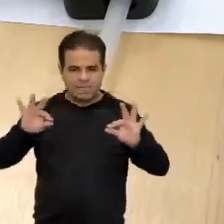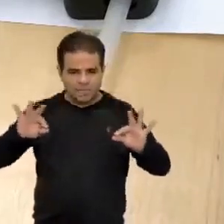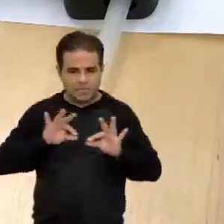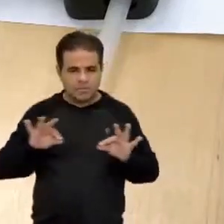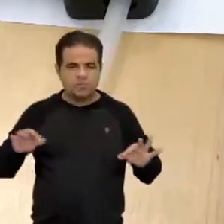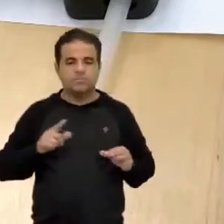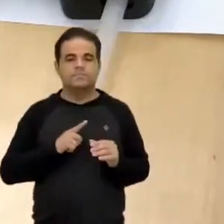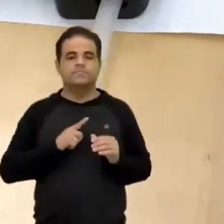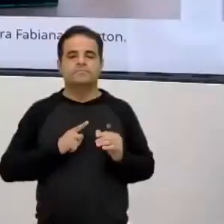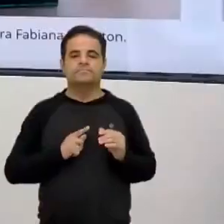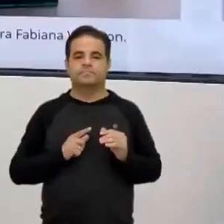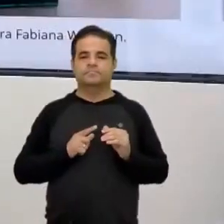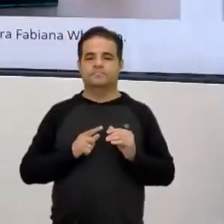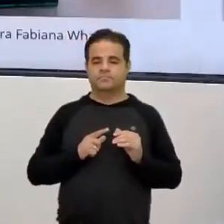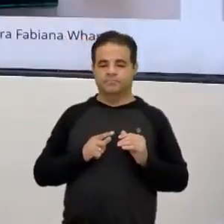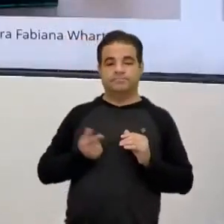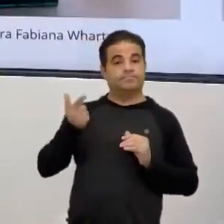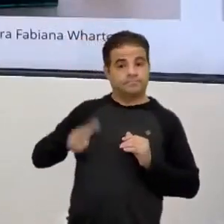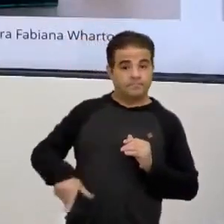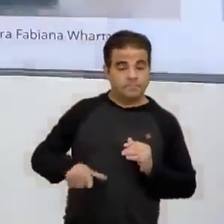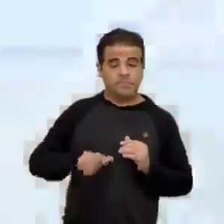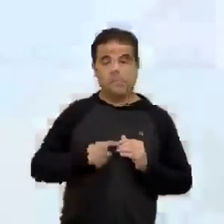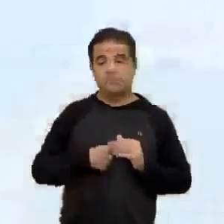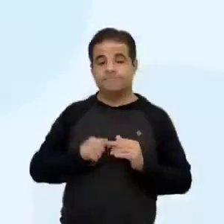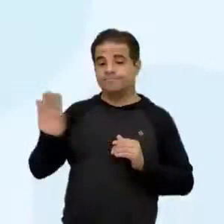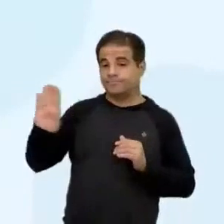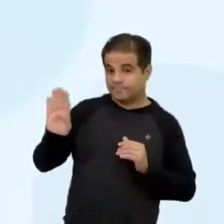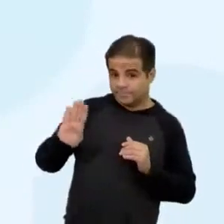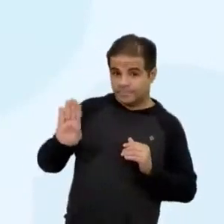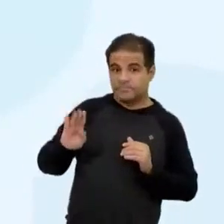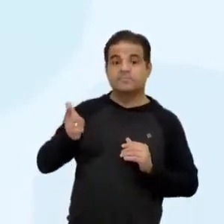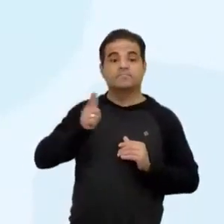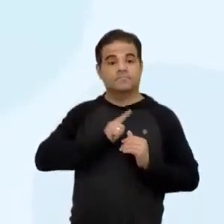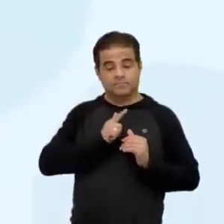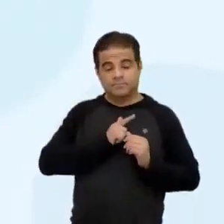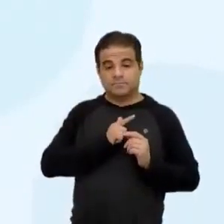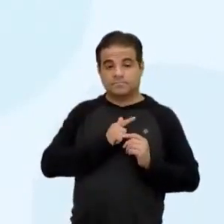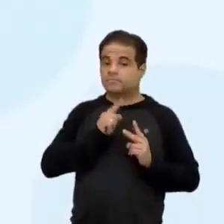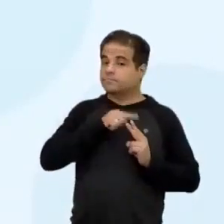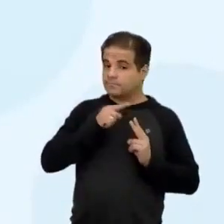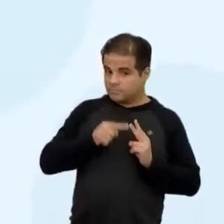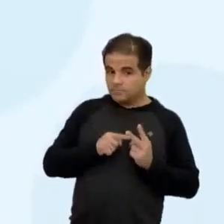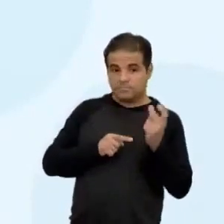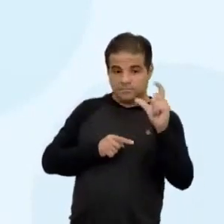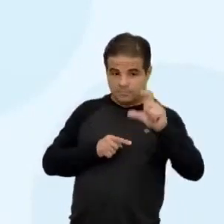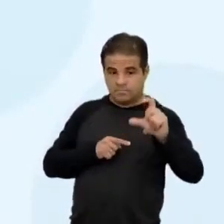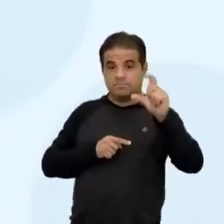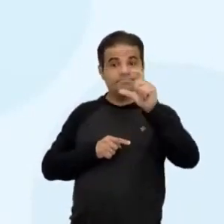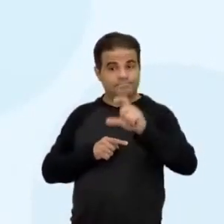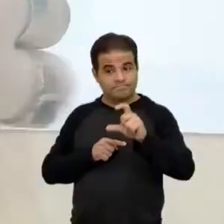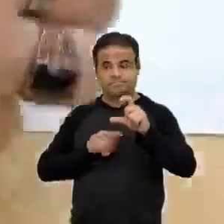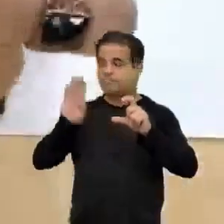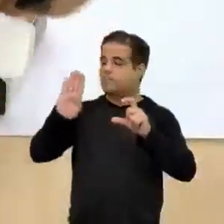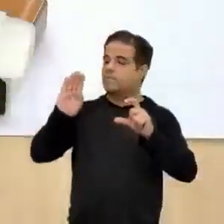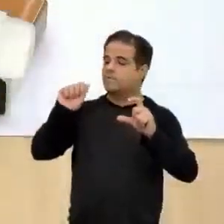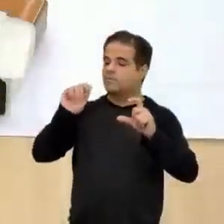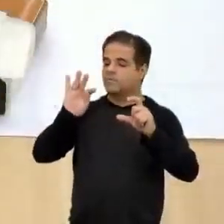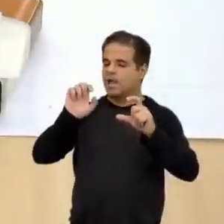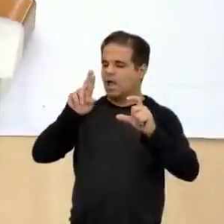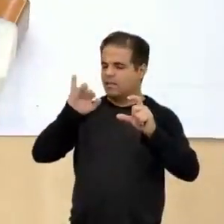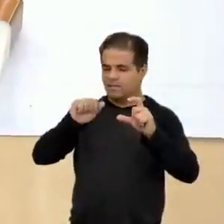cabinhos. Que mais nós temos? Pilha ou bateria. Aí aqui 2 pilhas, né? Ou no caso uma bateria 9